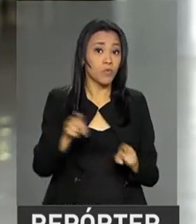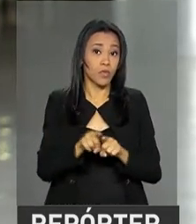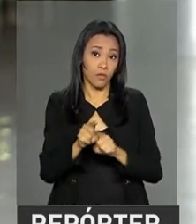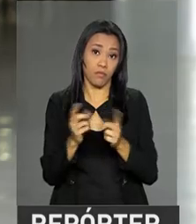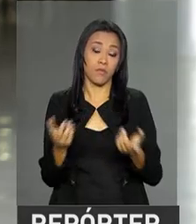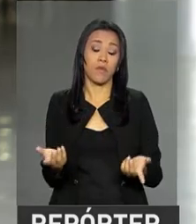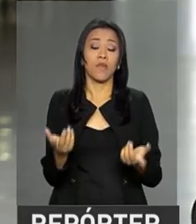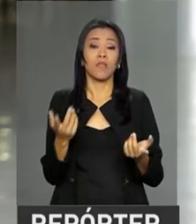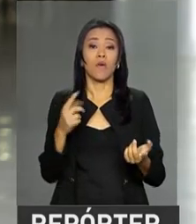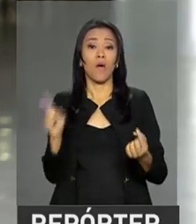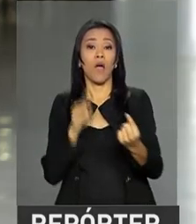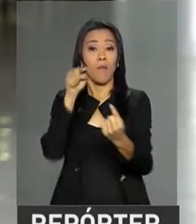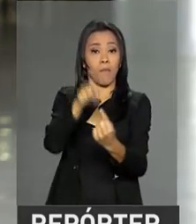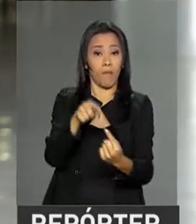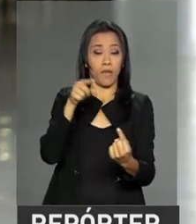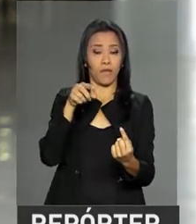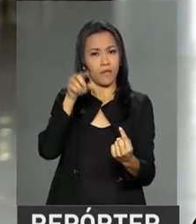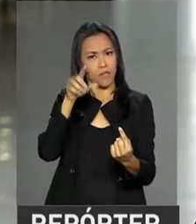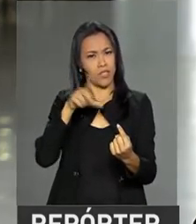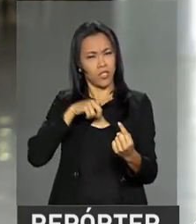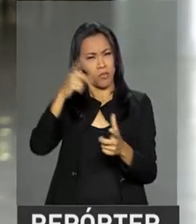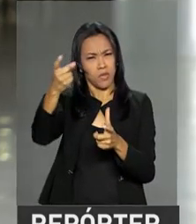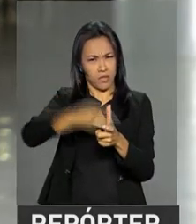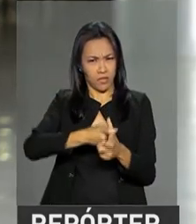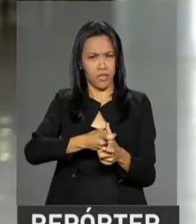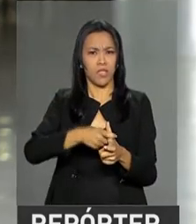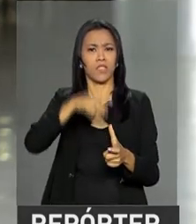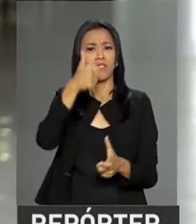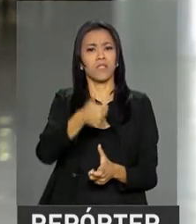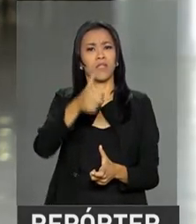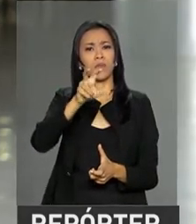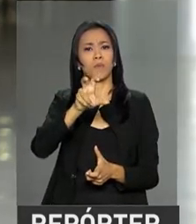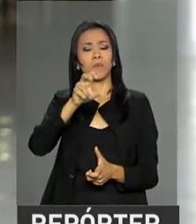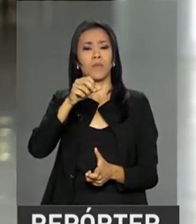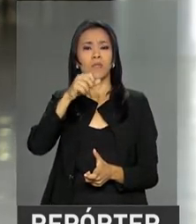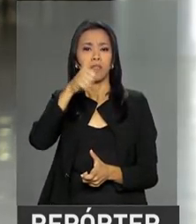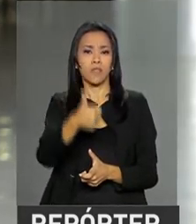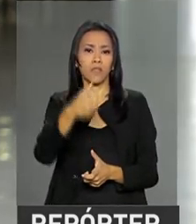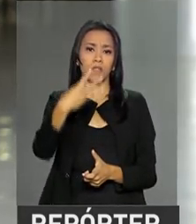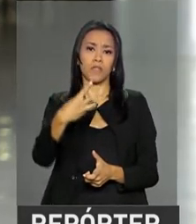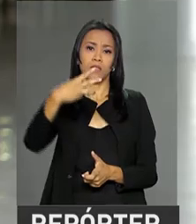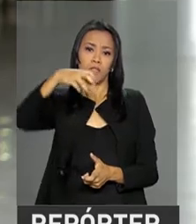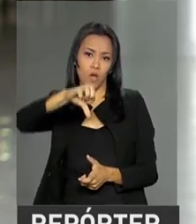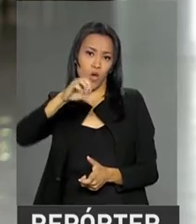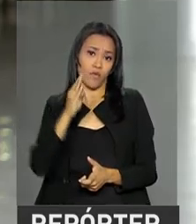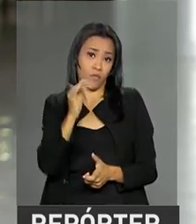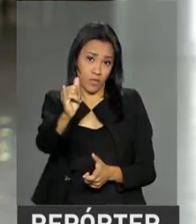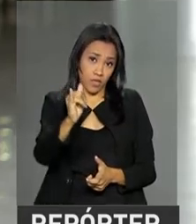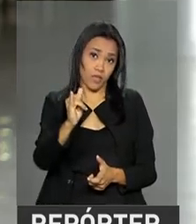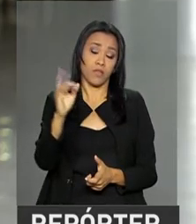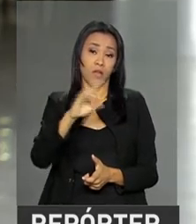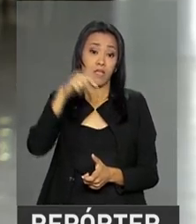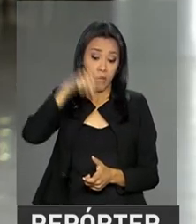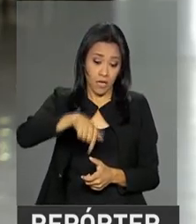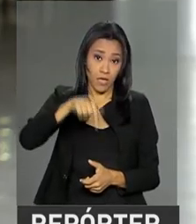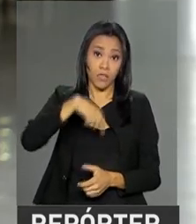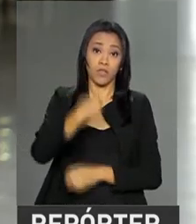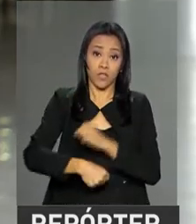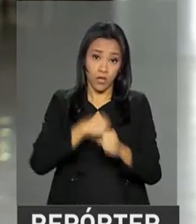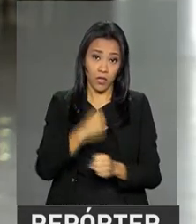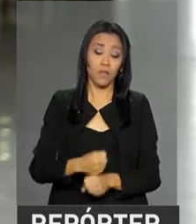aumente a meta fiscal previa um déficit da ordem de 139 bilhões de reais para 2017 e